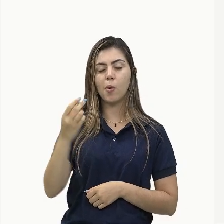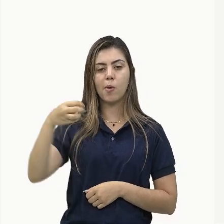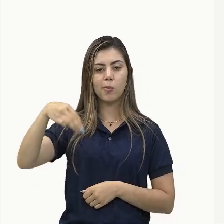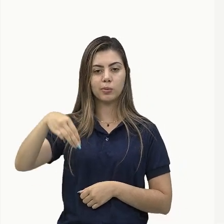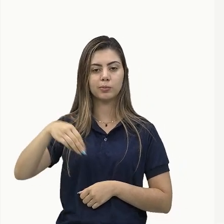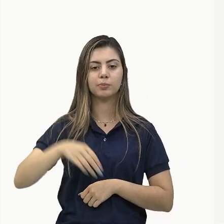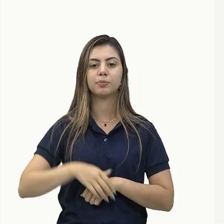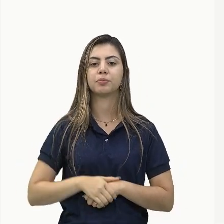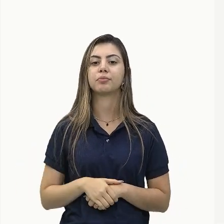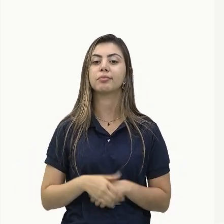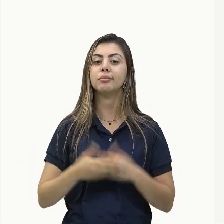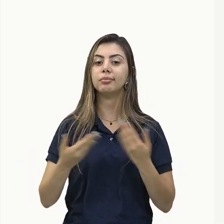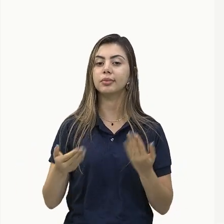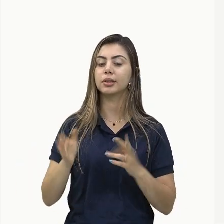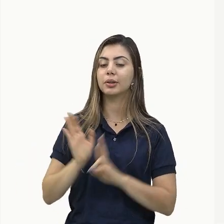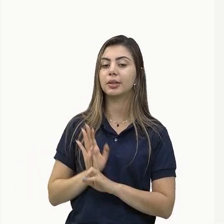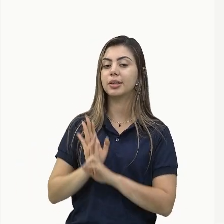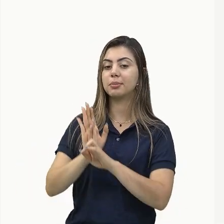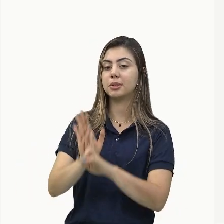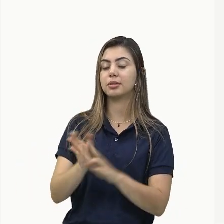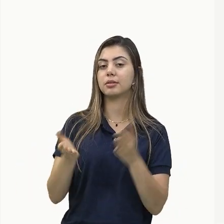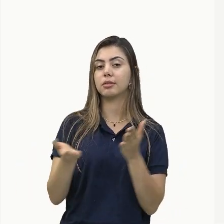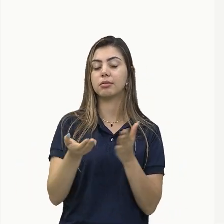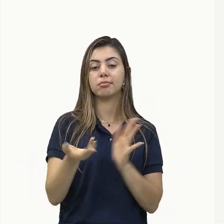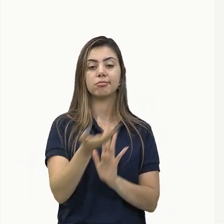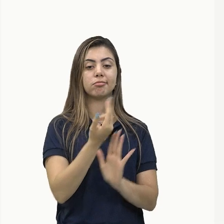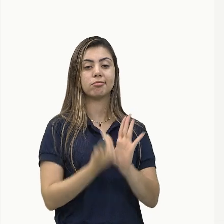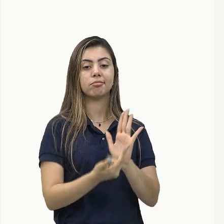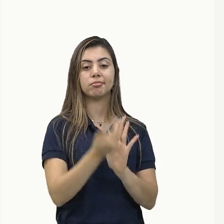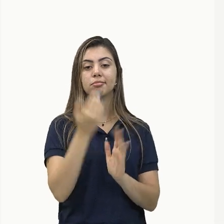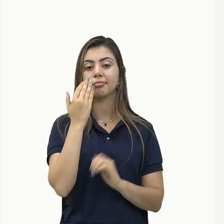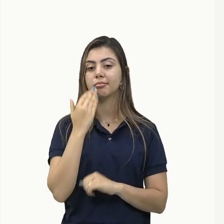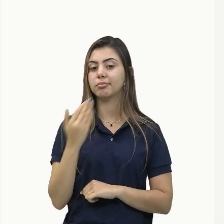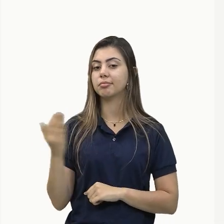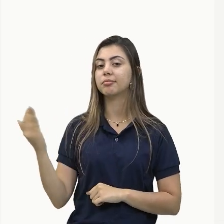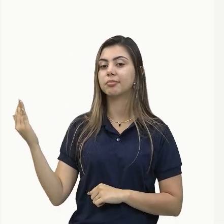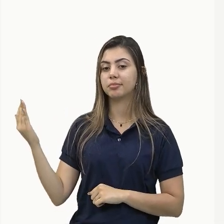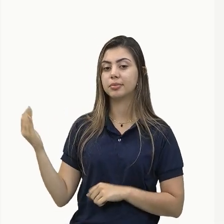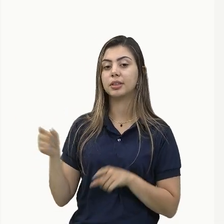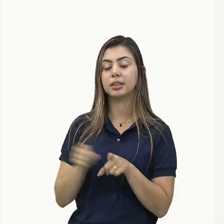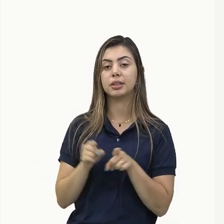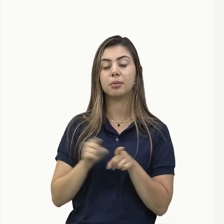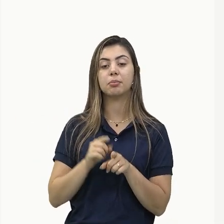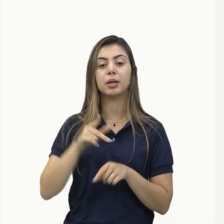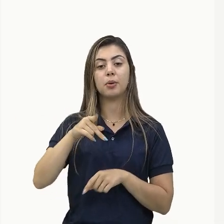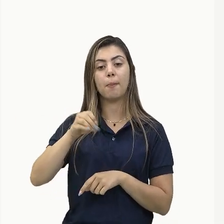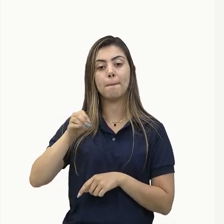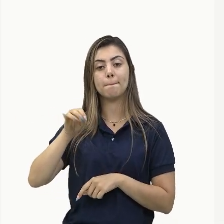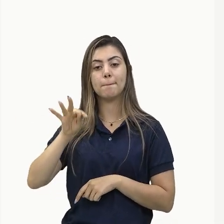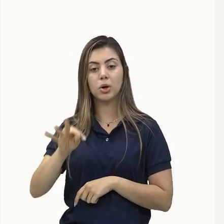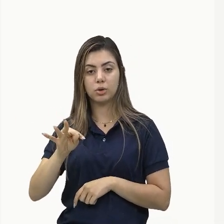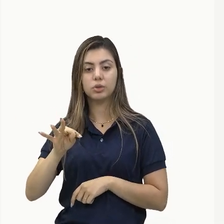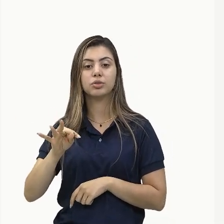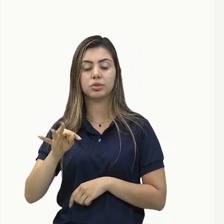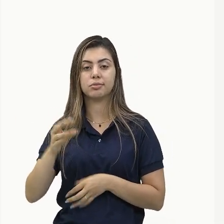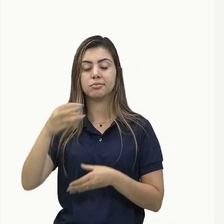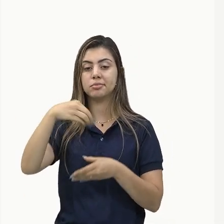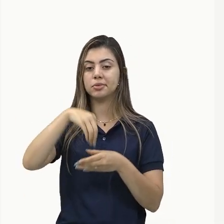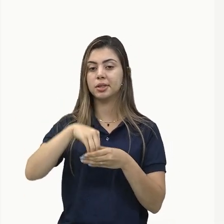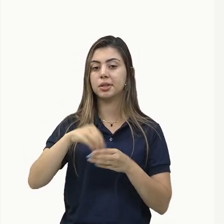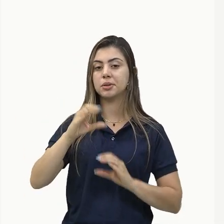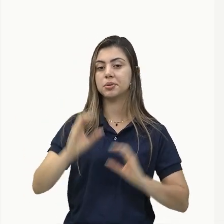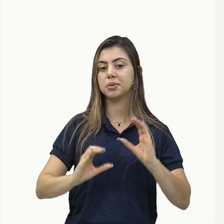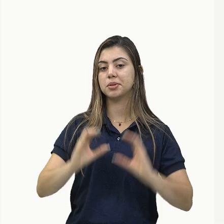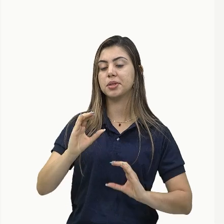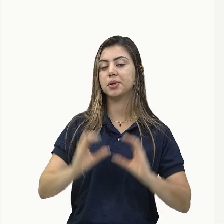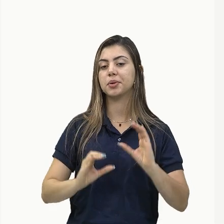desenho a resistência equivalente, tá certo? E a diferença de potencial que está sendo aplicada no circuito com essa